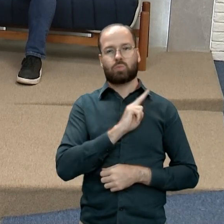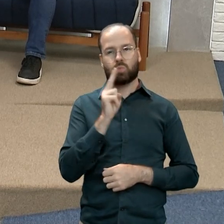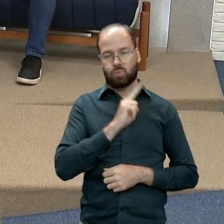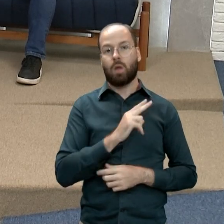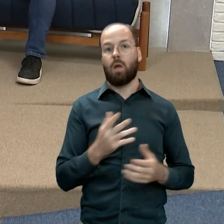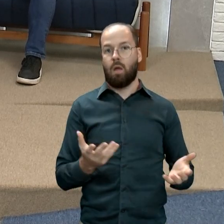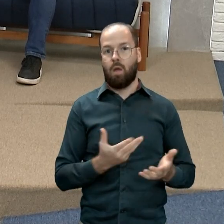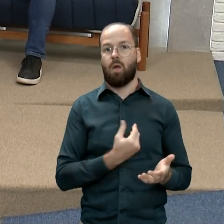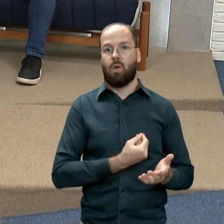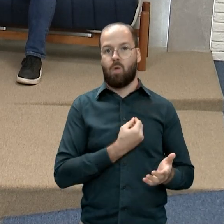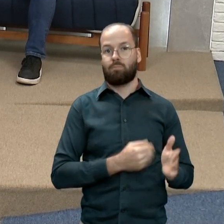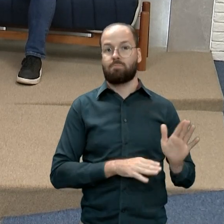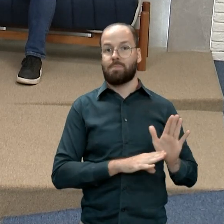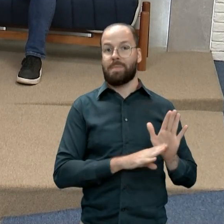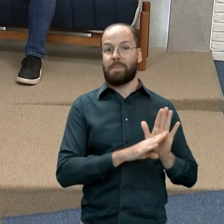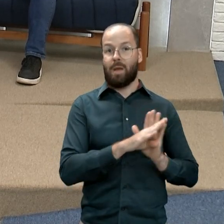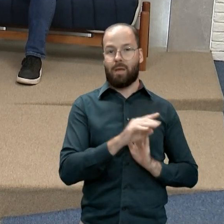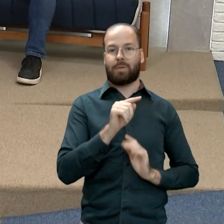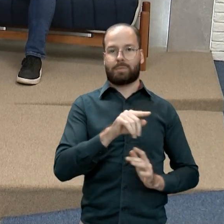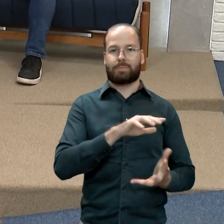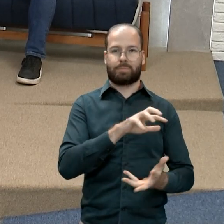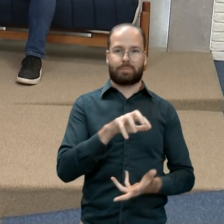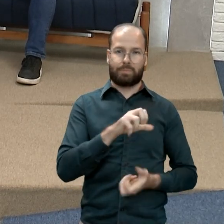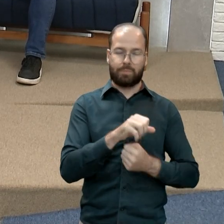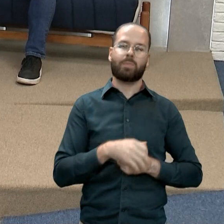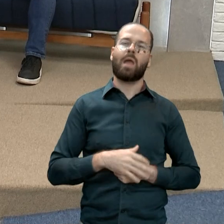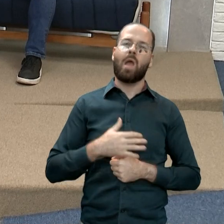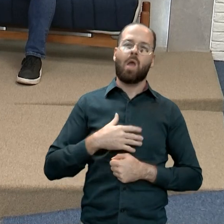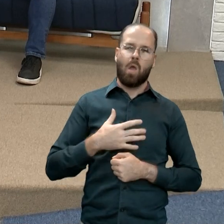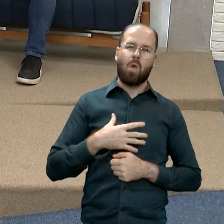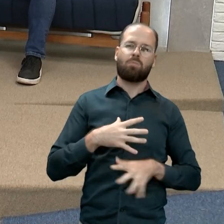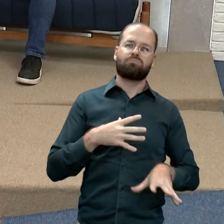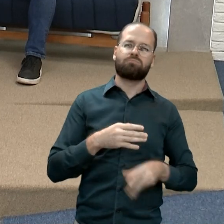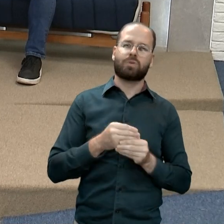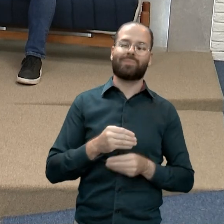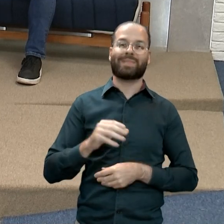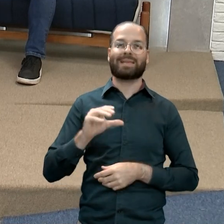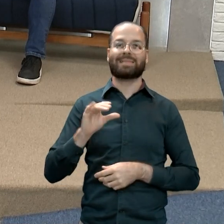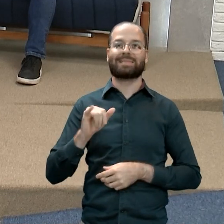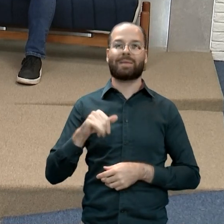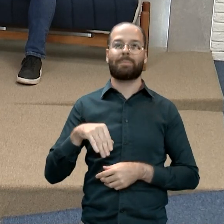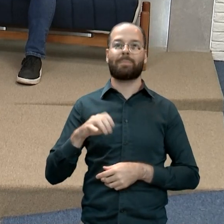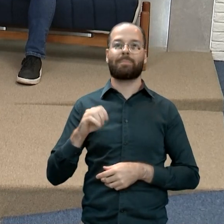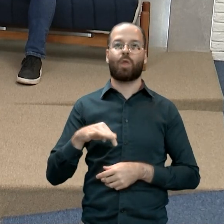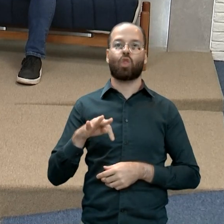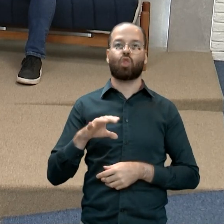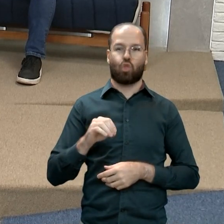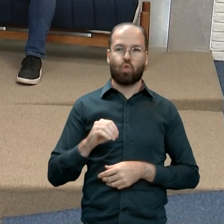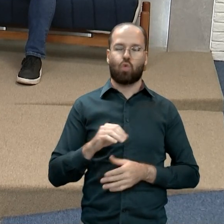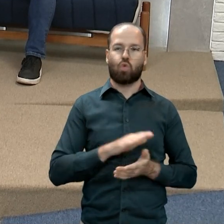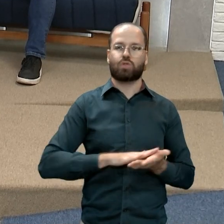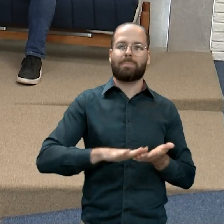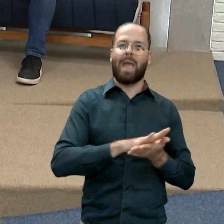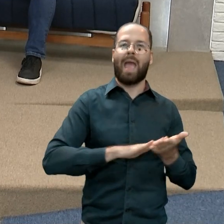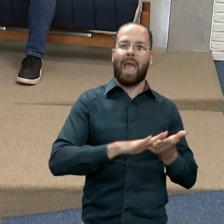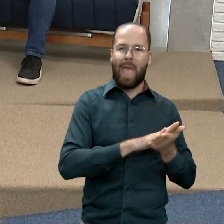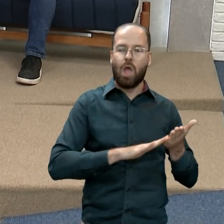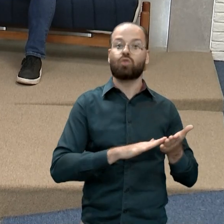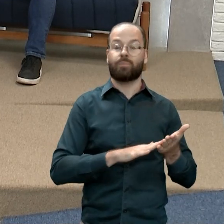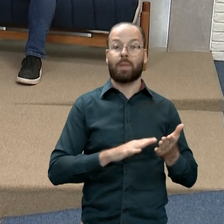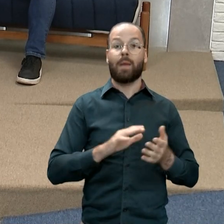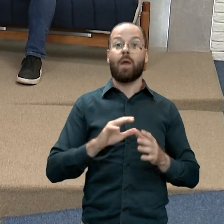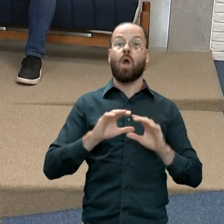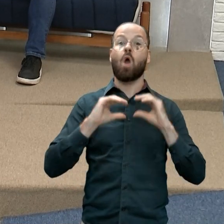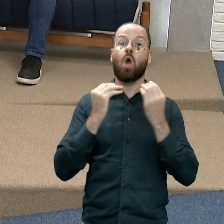gente dizia. Por exemplo, o cimento, só para concluir, o cimento brasileiro, mês passado teve o Congresso Brasileiro do Cimento.